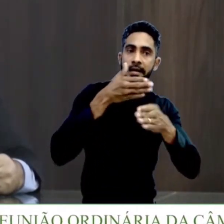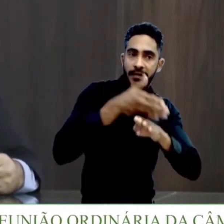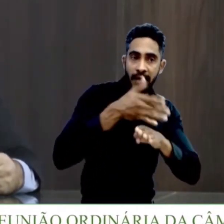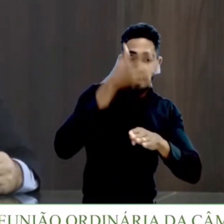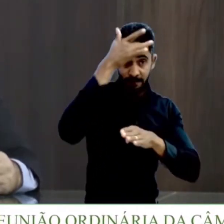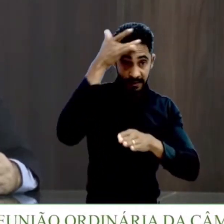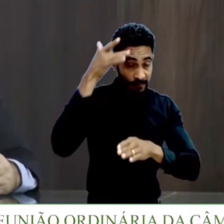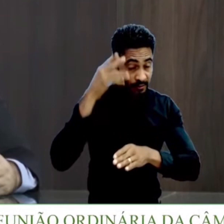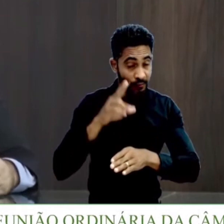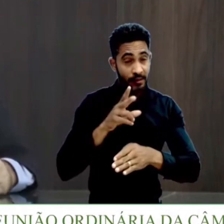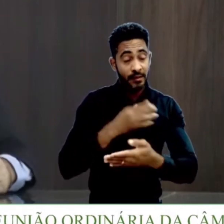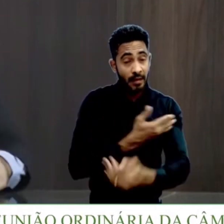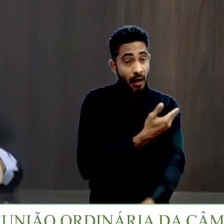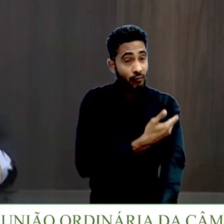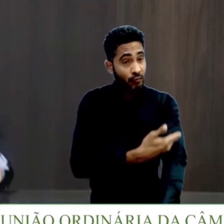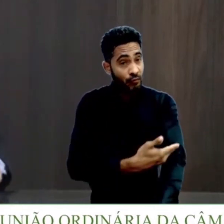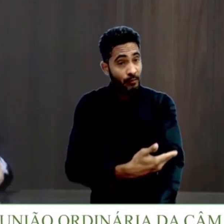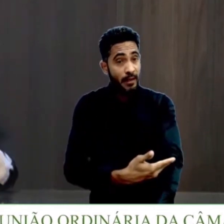sangue.